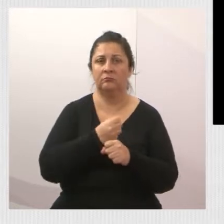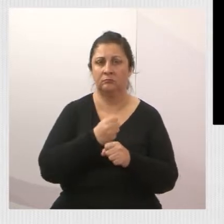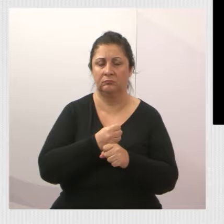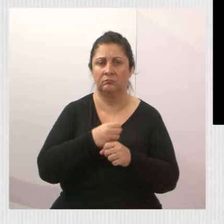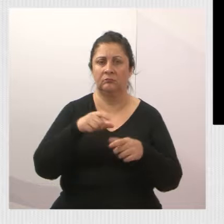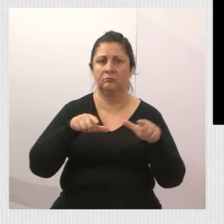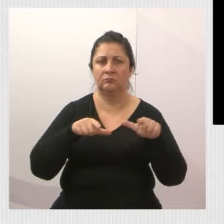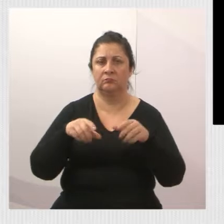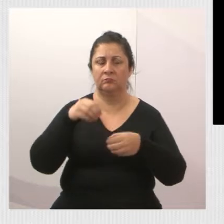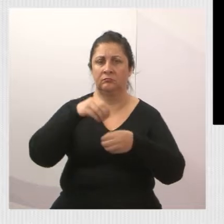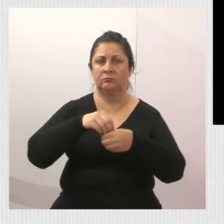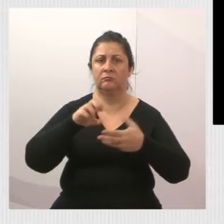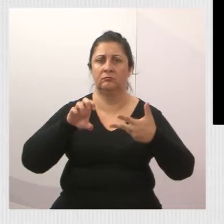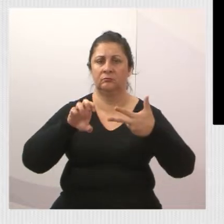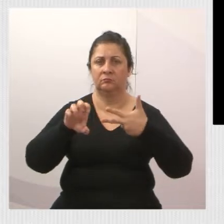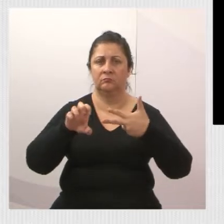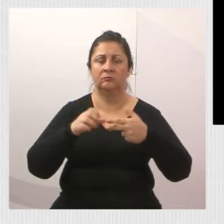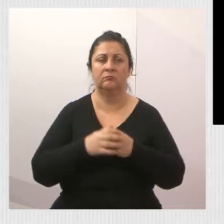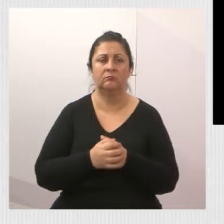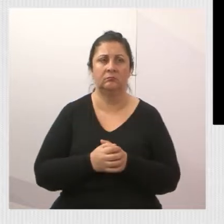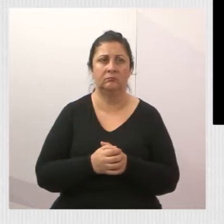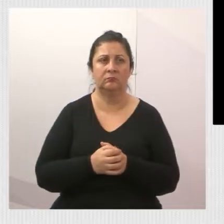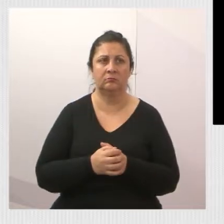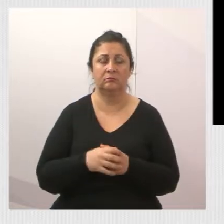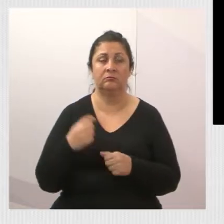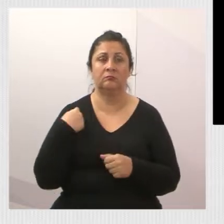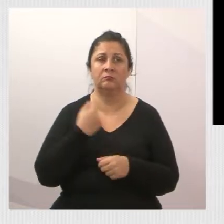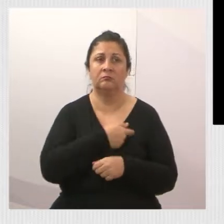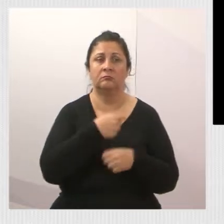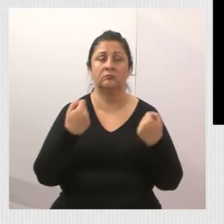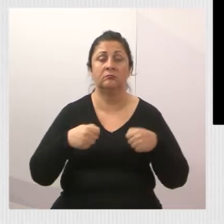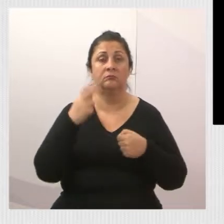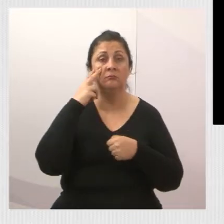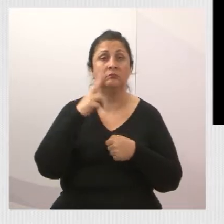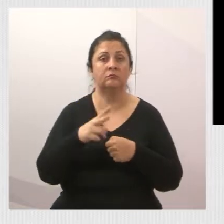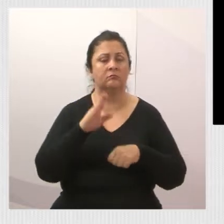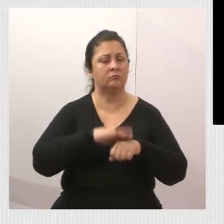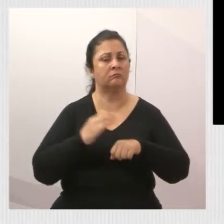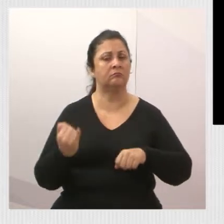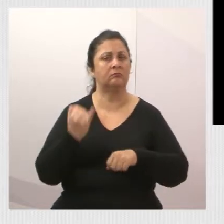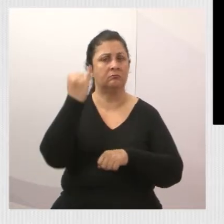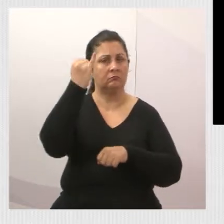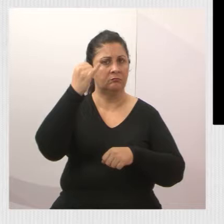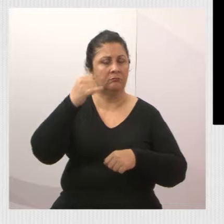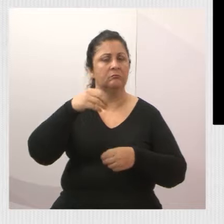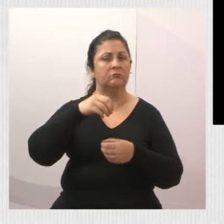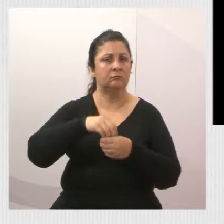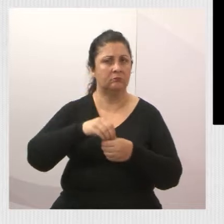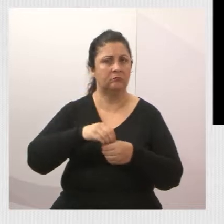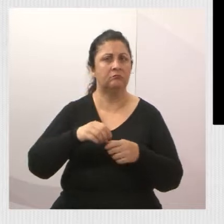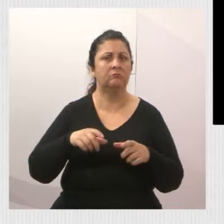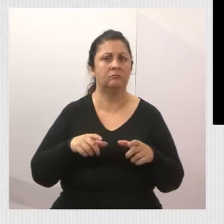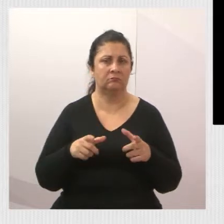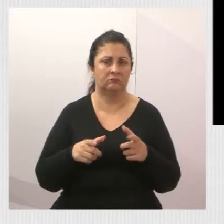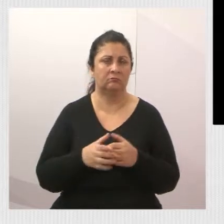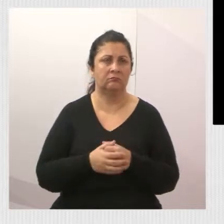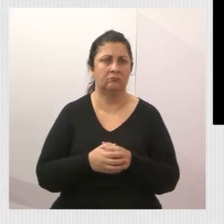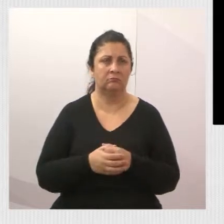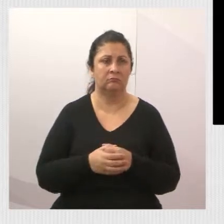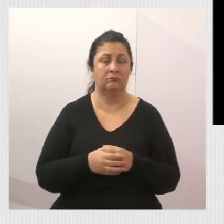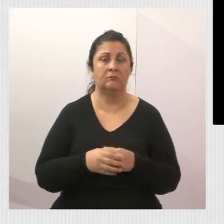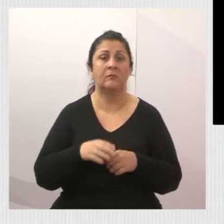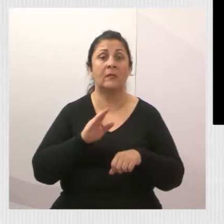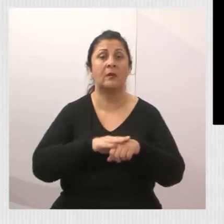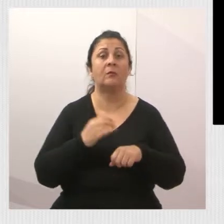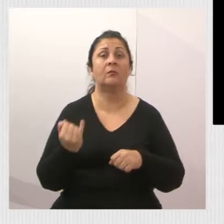no Executivo, e de que a gente precisa olhar para as prioridades do governo, para as prioridades da